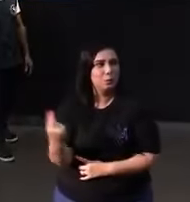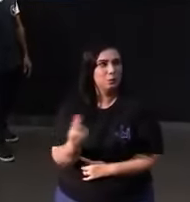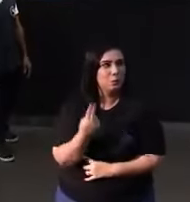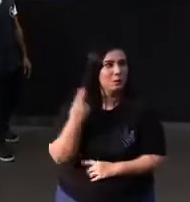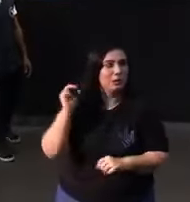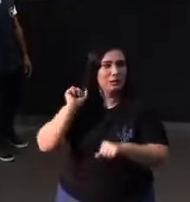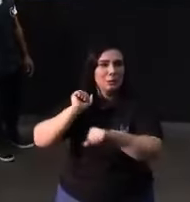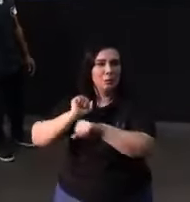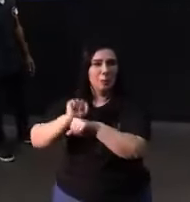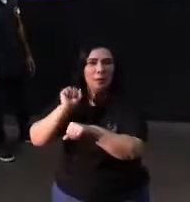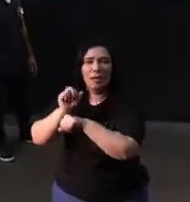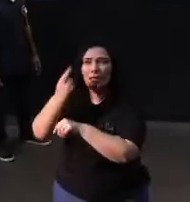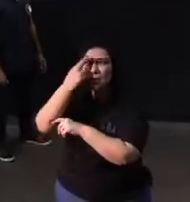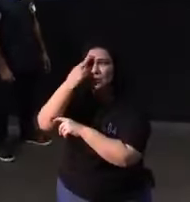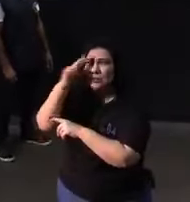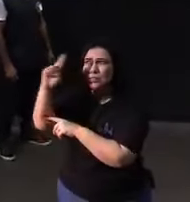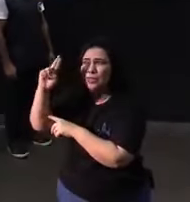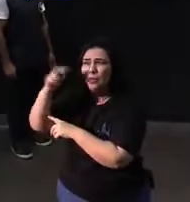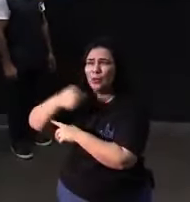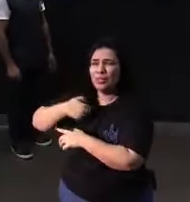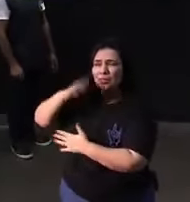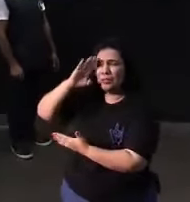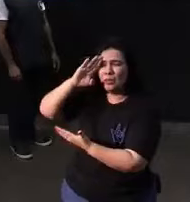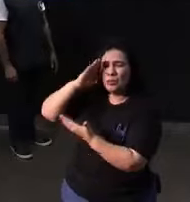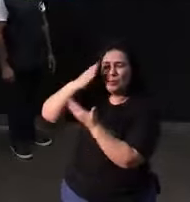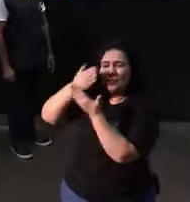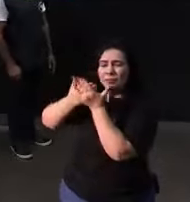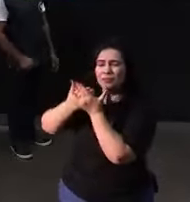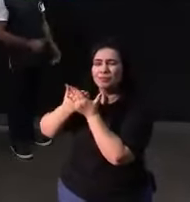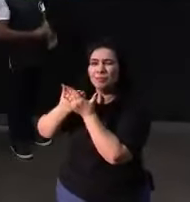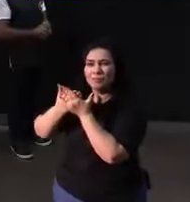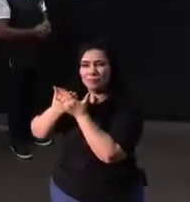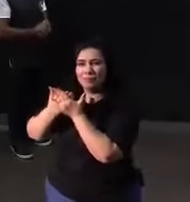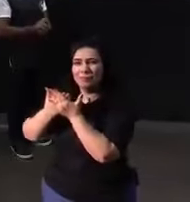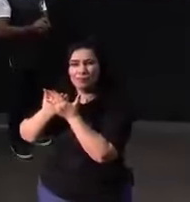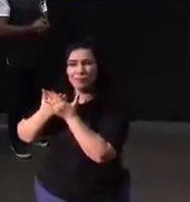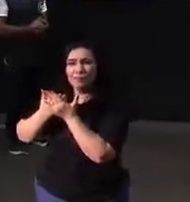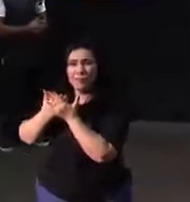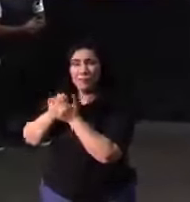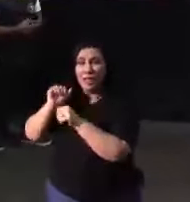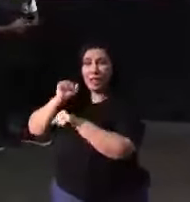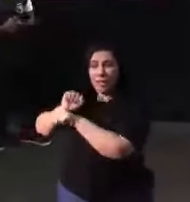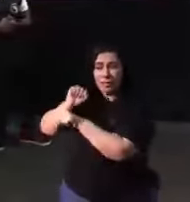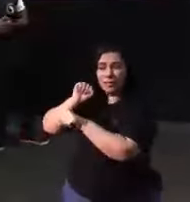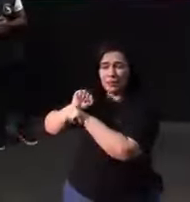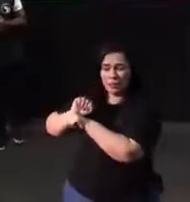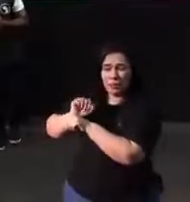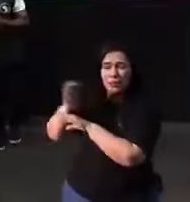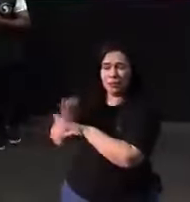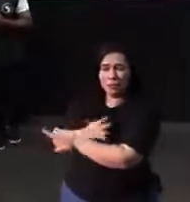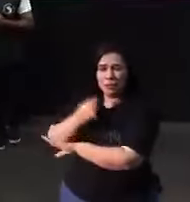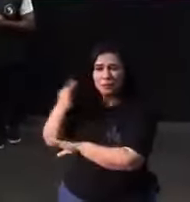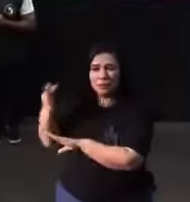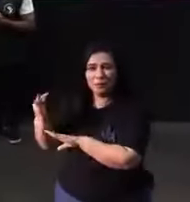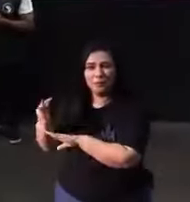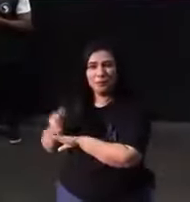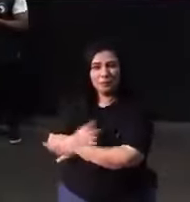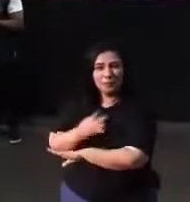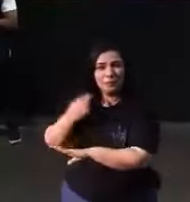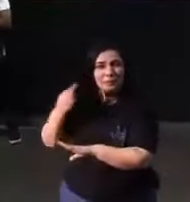Espera no Senhor e confia. Ele sempre vem. Espera, Ele